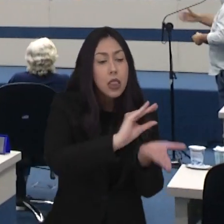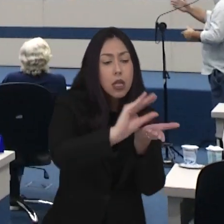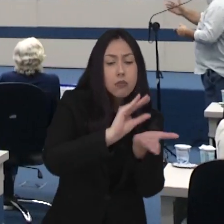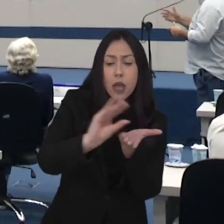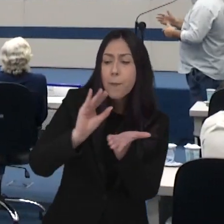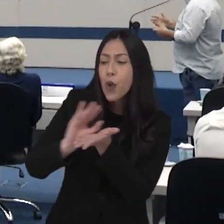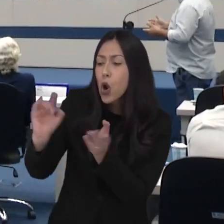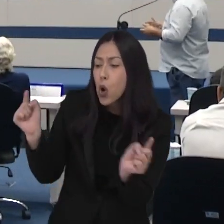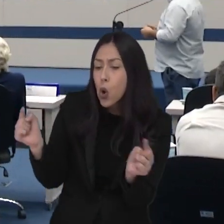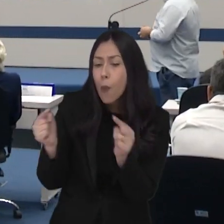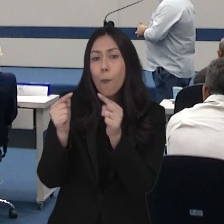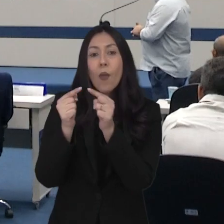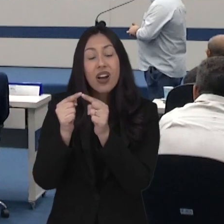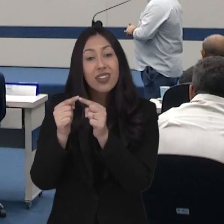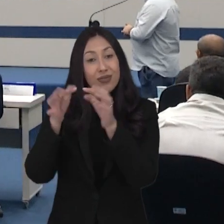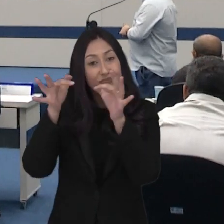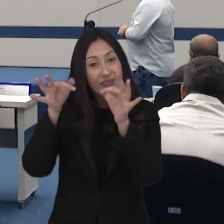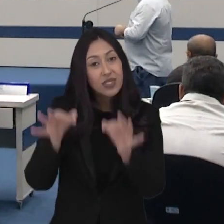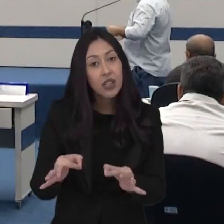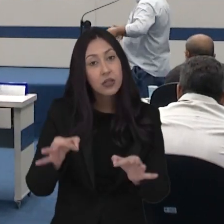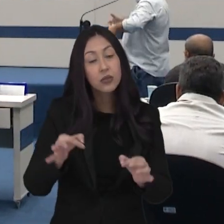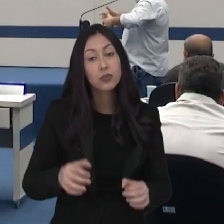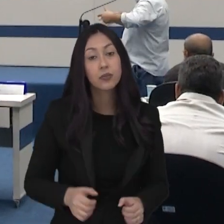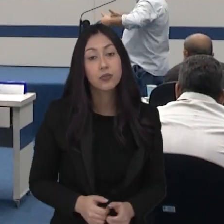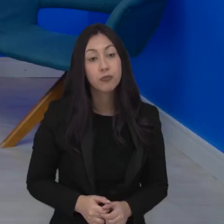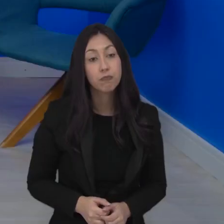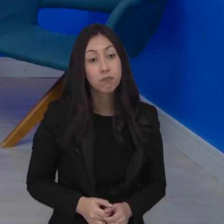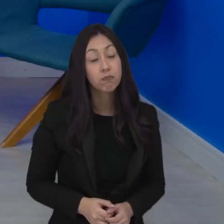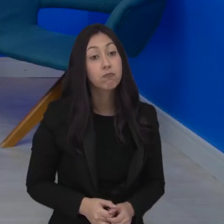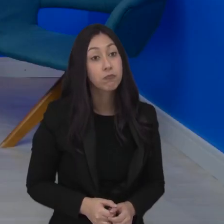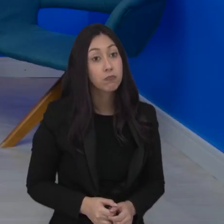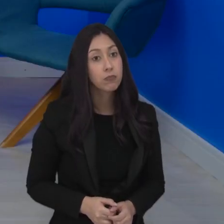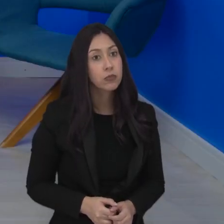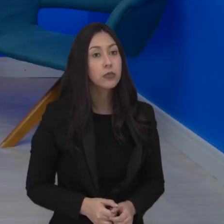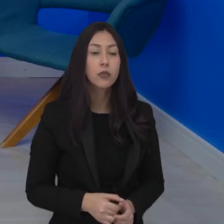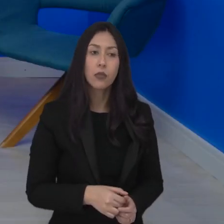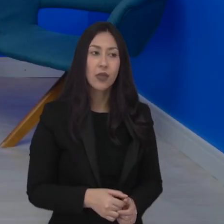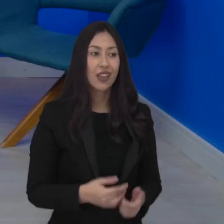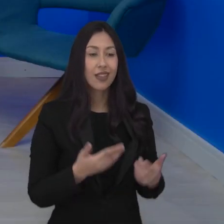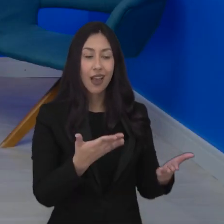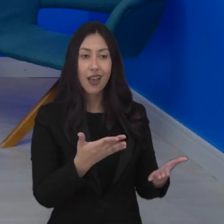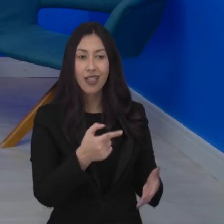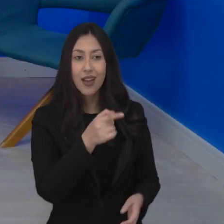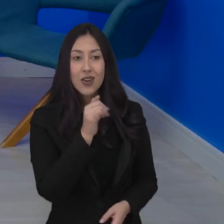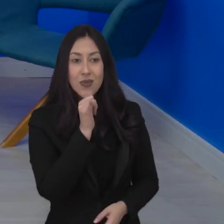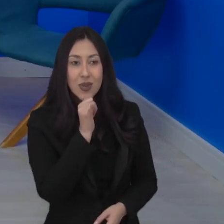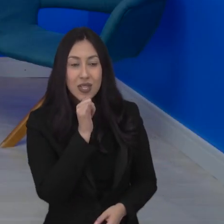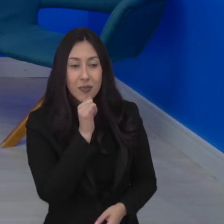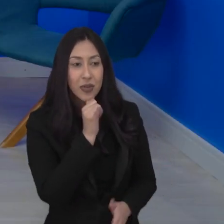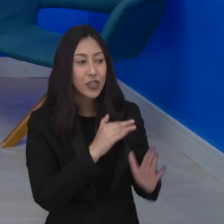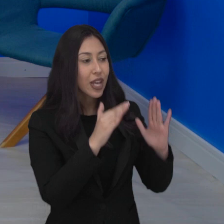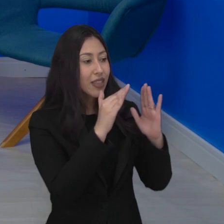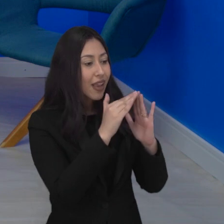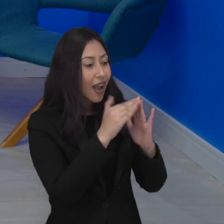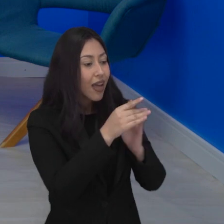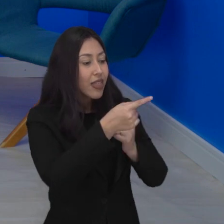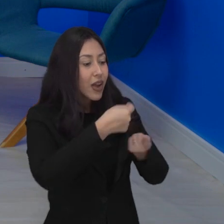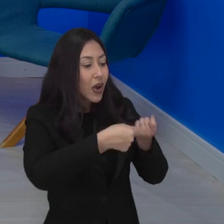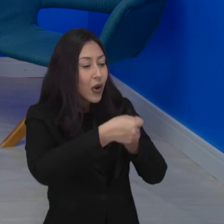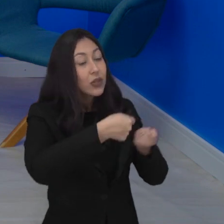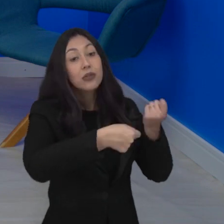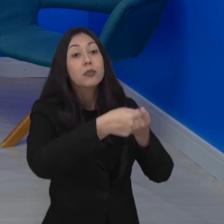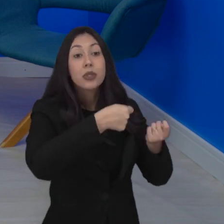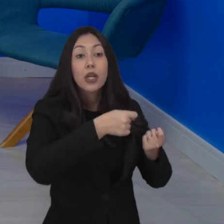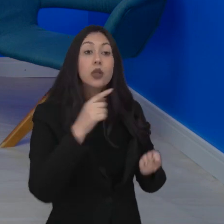dos recursos atende o interesse da comunidade. Marina, usando esse exemplo da economia doméstica, né?